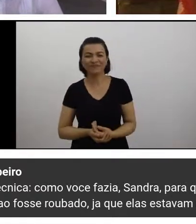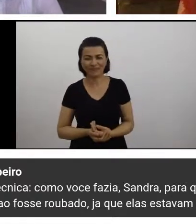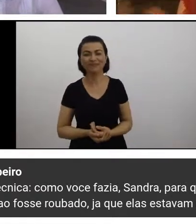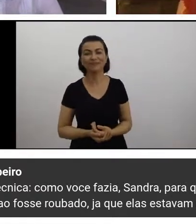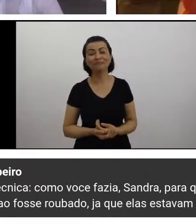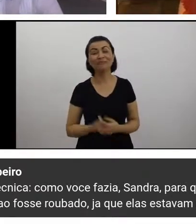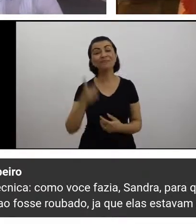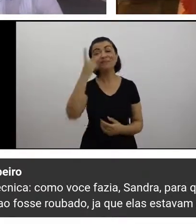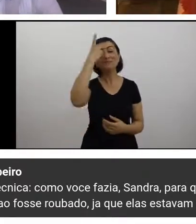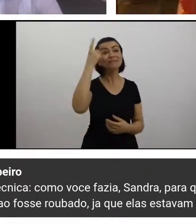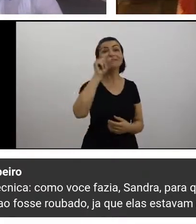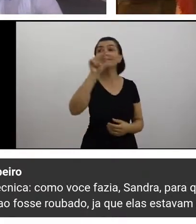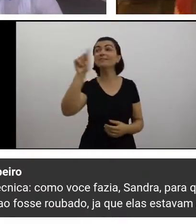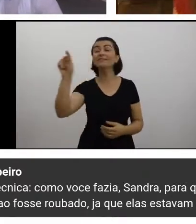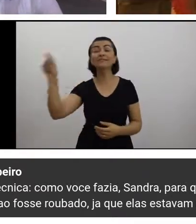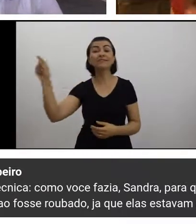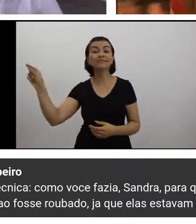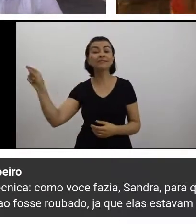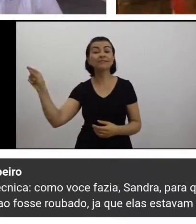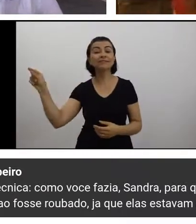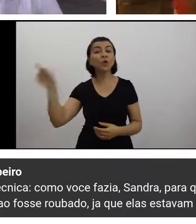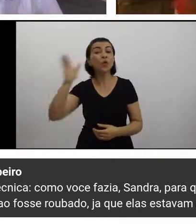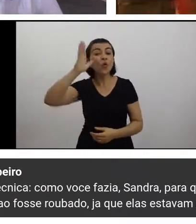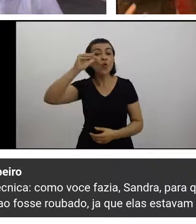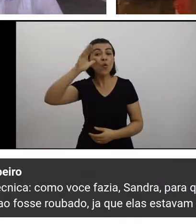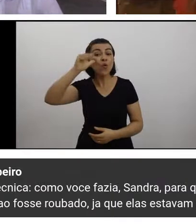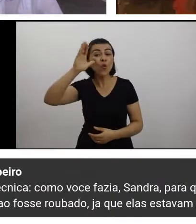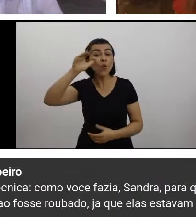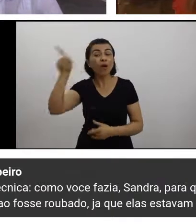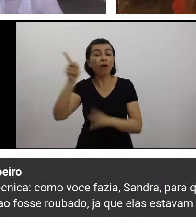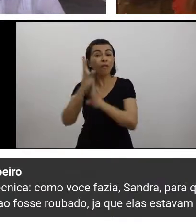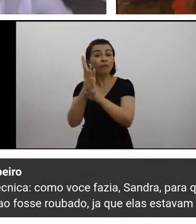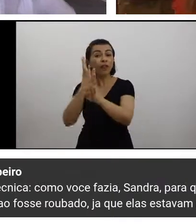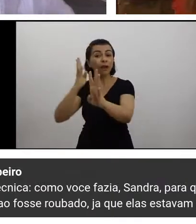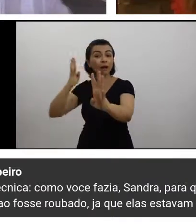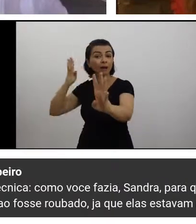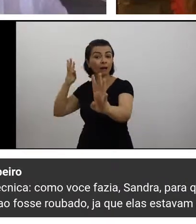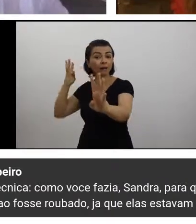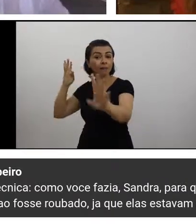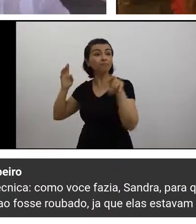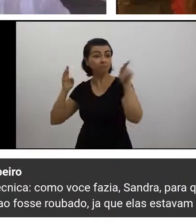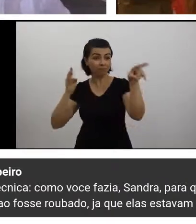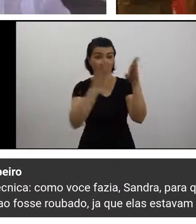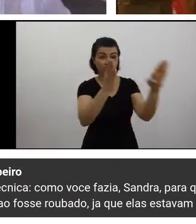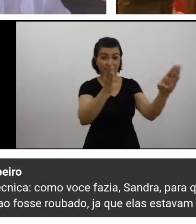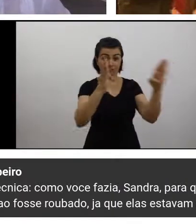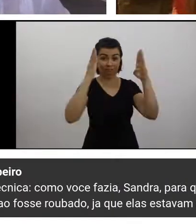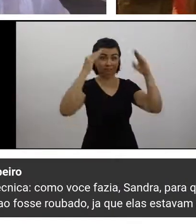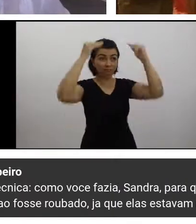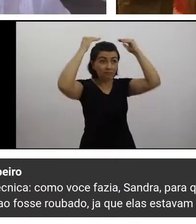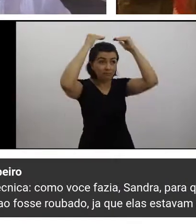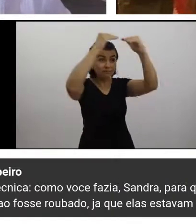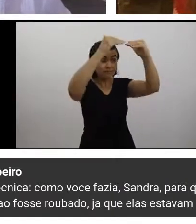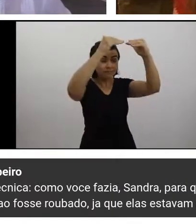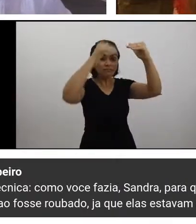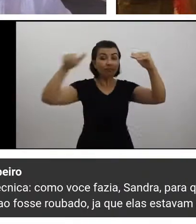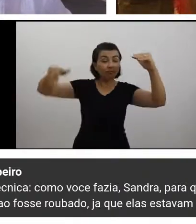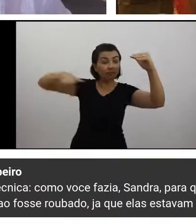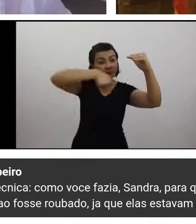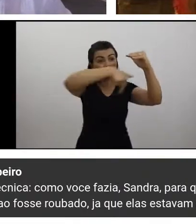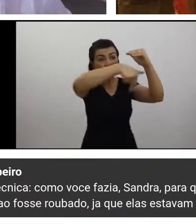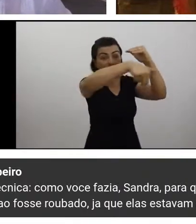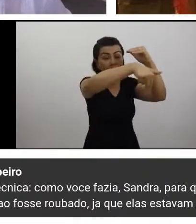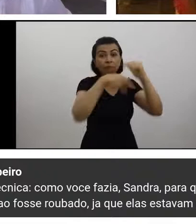As pessoas faziam fila para entrar e eu ia conversando com elas ali fora. Então, tinha uma relação que se